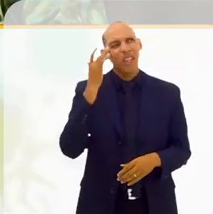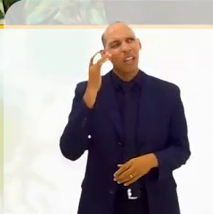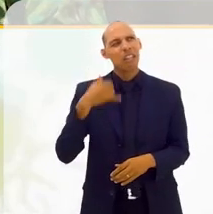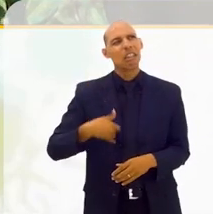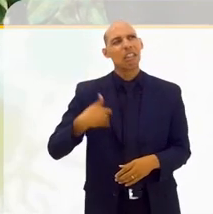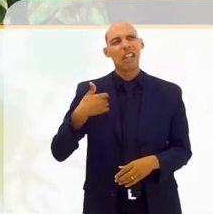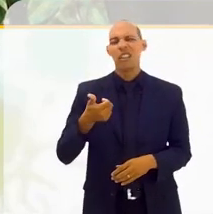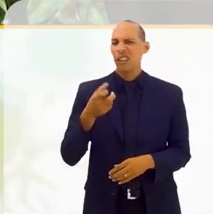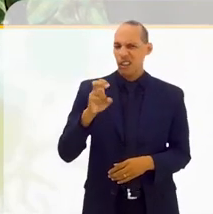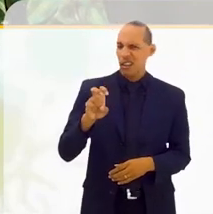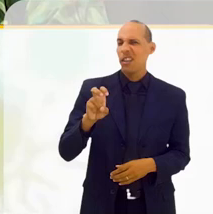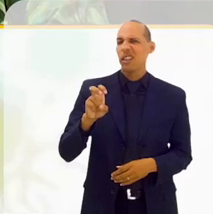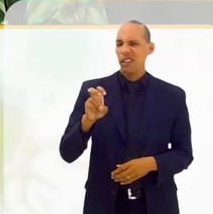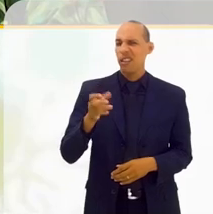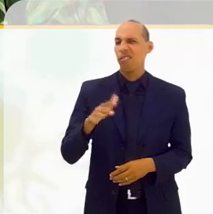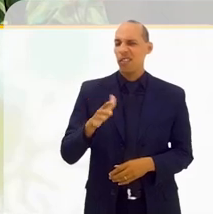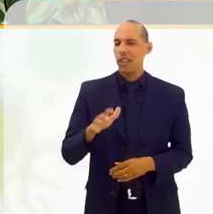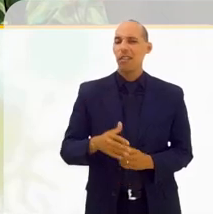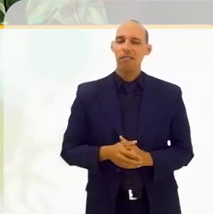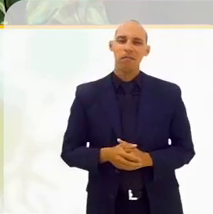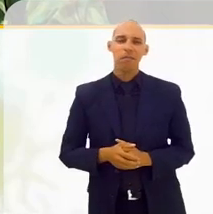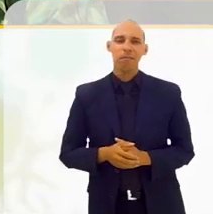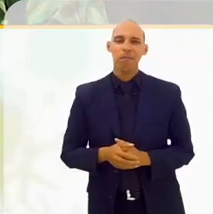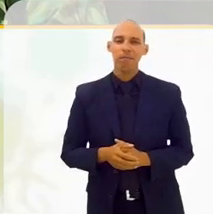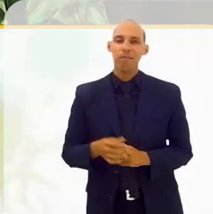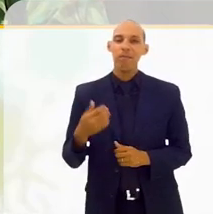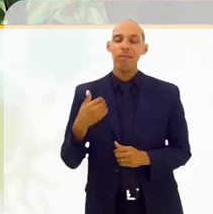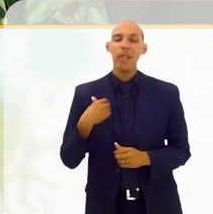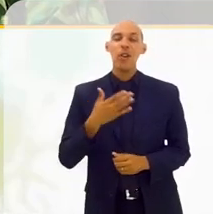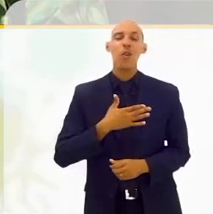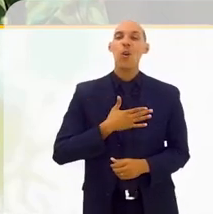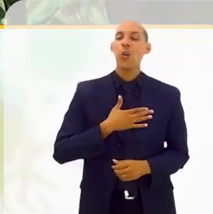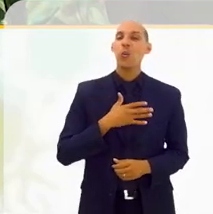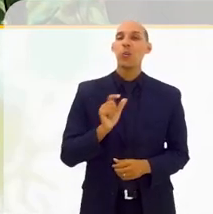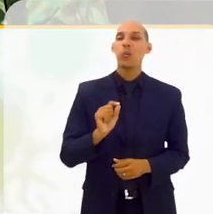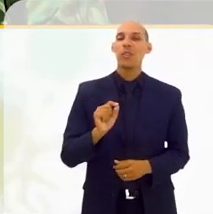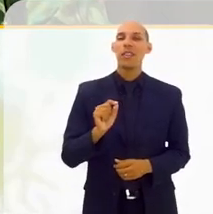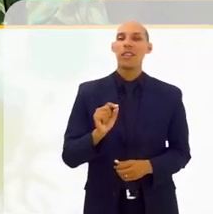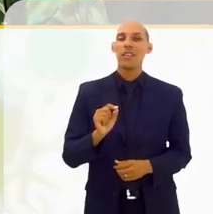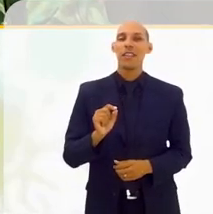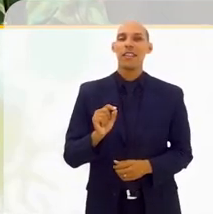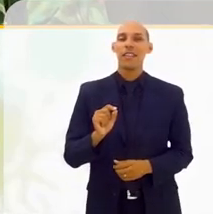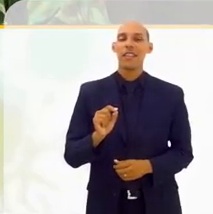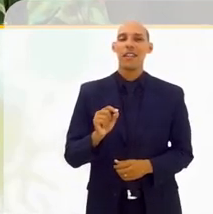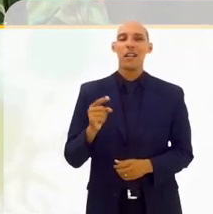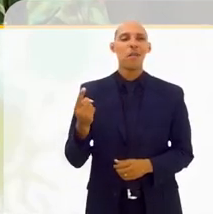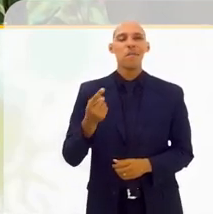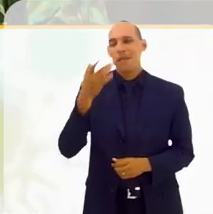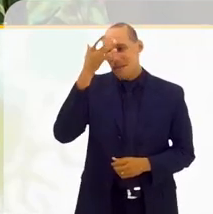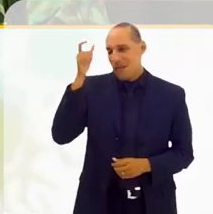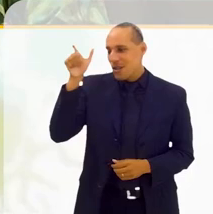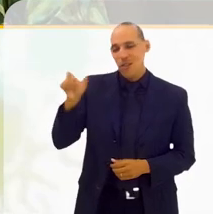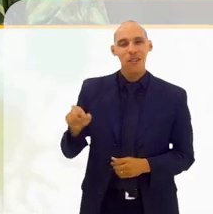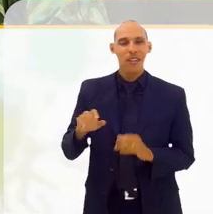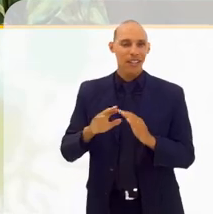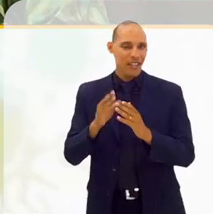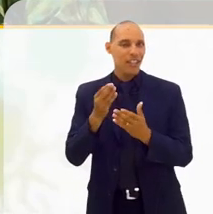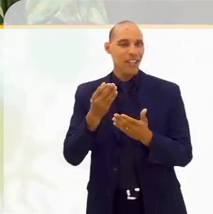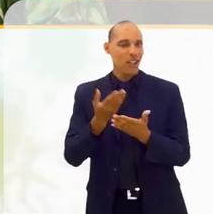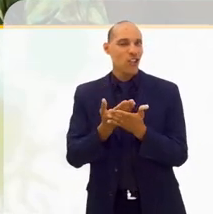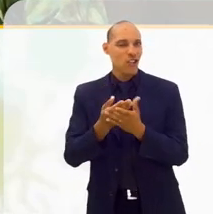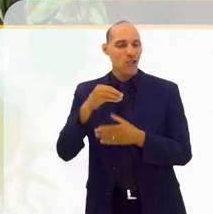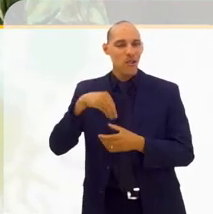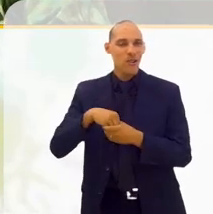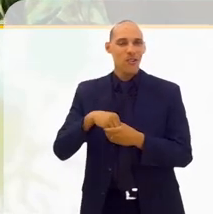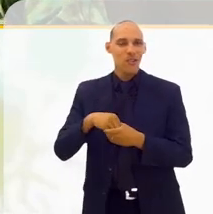Eu acho que eu tava com uns 15 anos por aí quando eu gostei do primeiro da primeira pessoa assim na escola